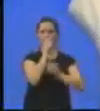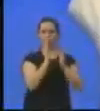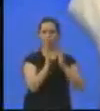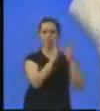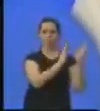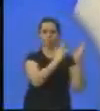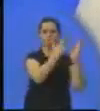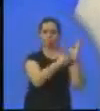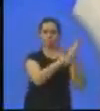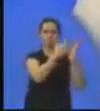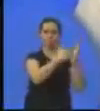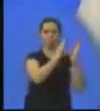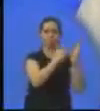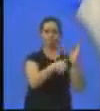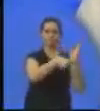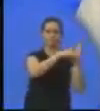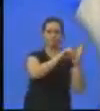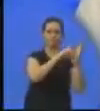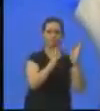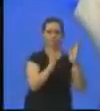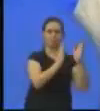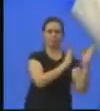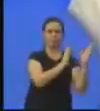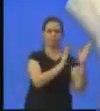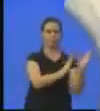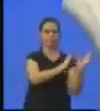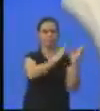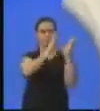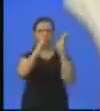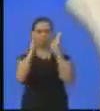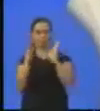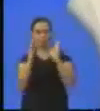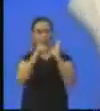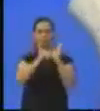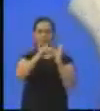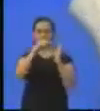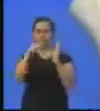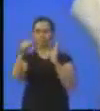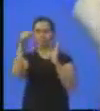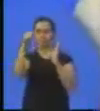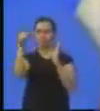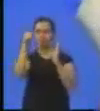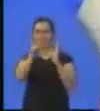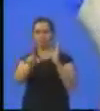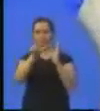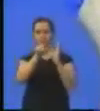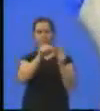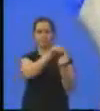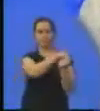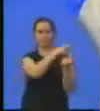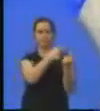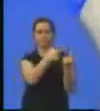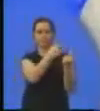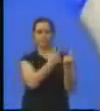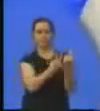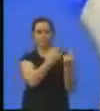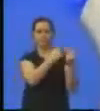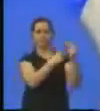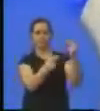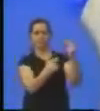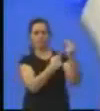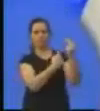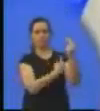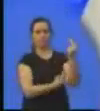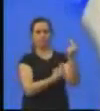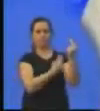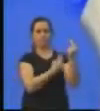sobre 2 e um traçado depois do π sobre 2. Aí eu reparo que lá no 3π sobre 2, de novo, tem uma reta tracejada. Então, meu gráfico, de novo,